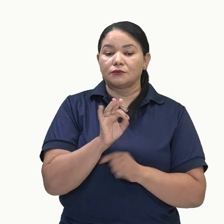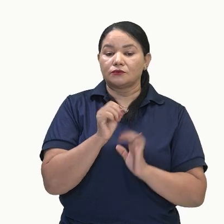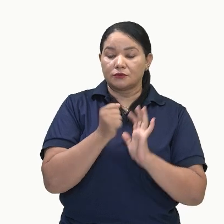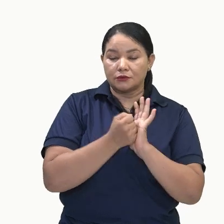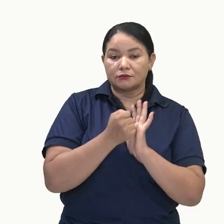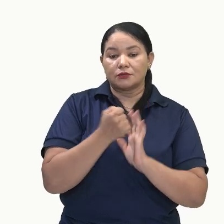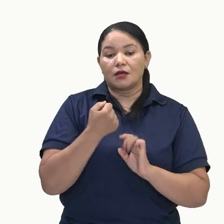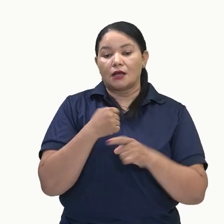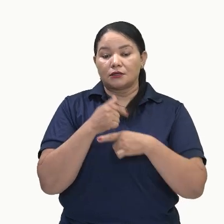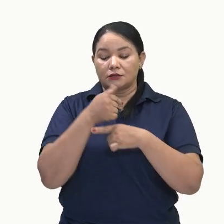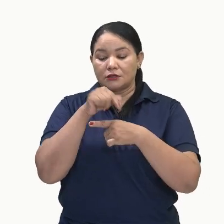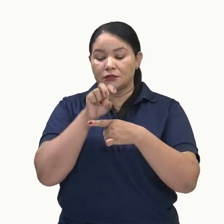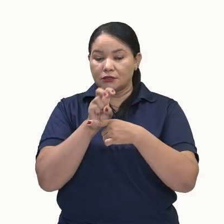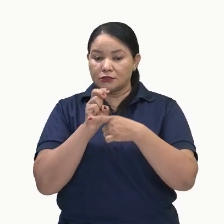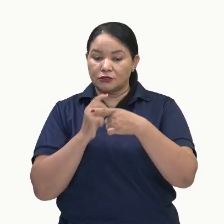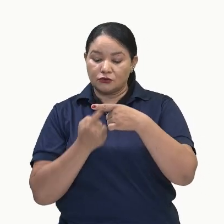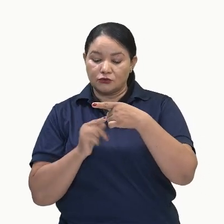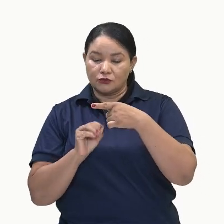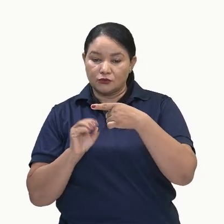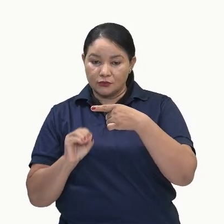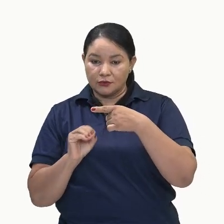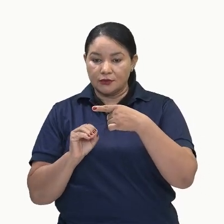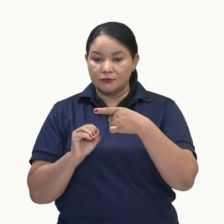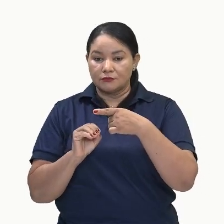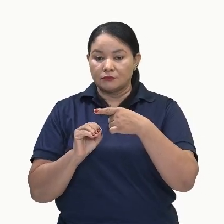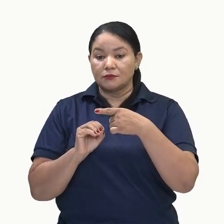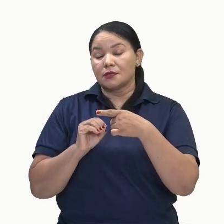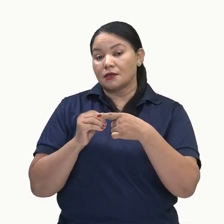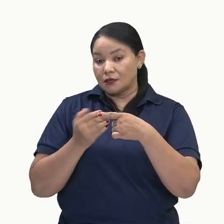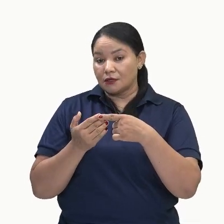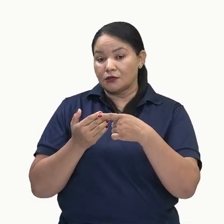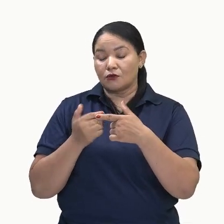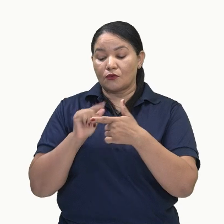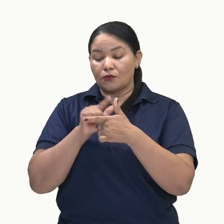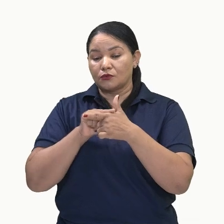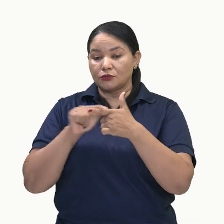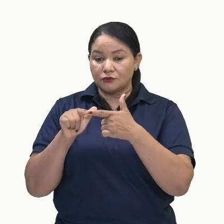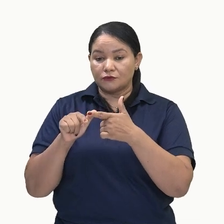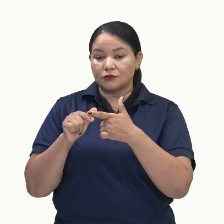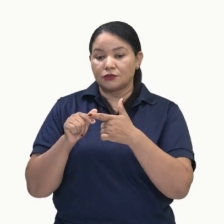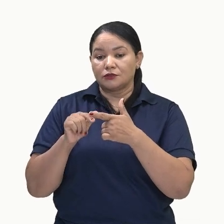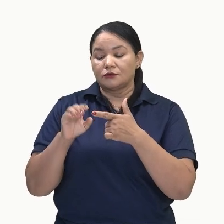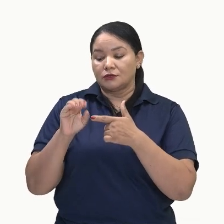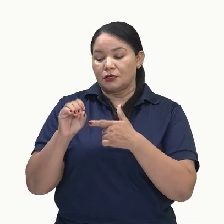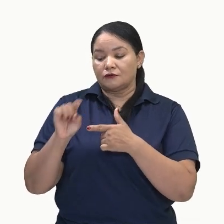A forma fracionária, 75/100. E na forma decimal,